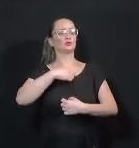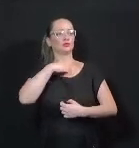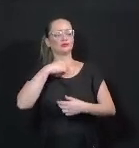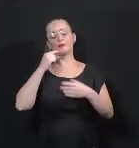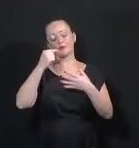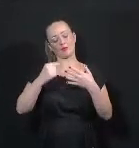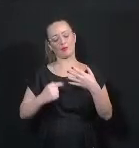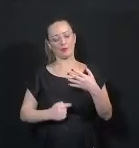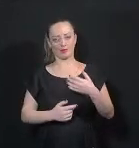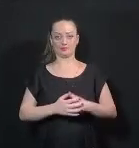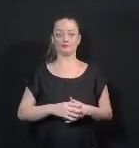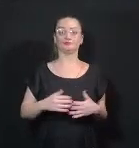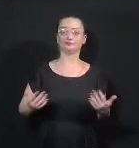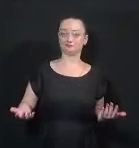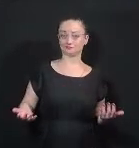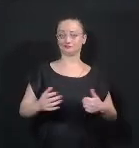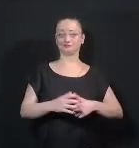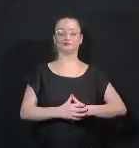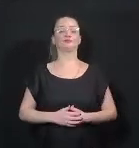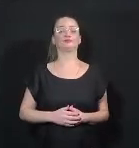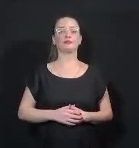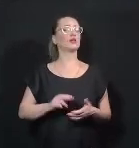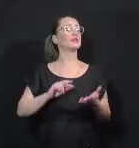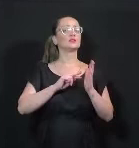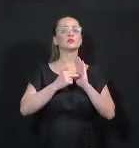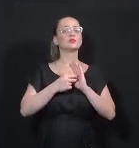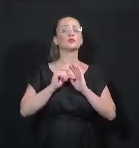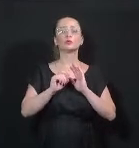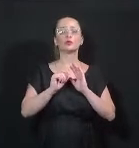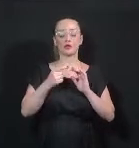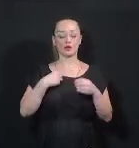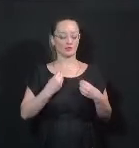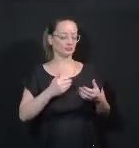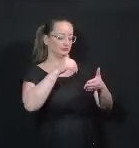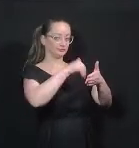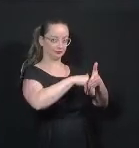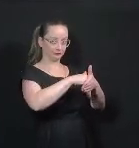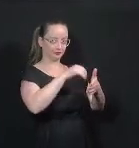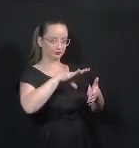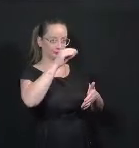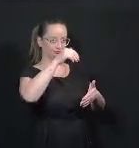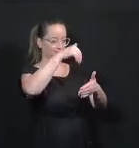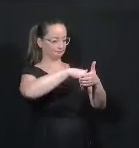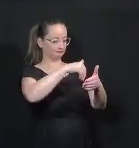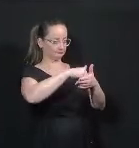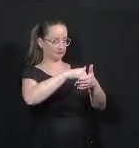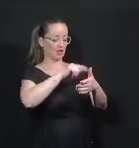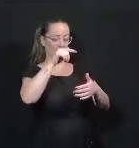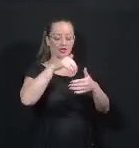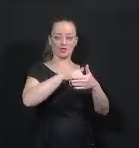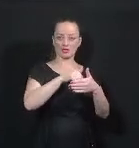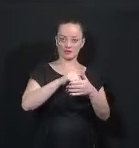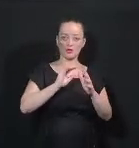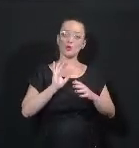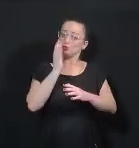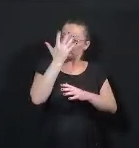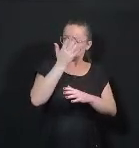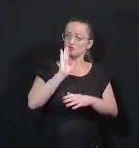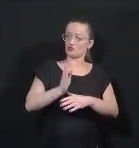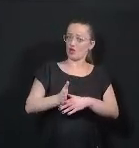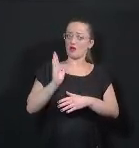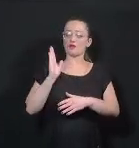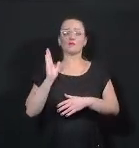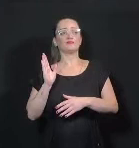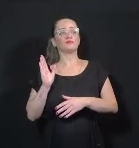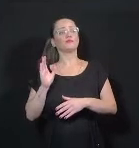etc. Ou seja, você deu o seu voto as eleições aconteceram